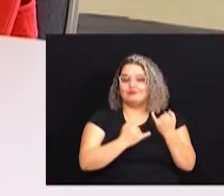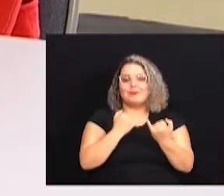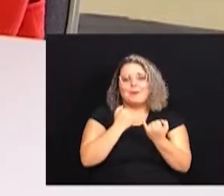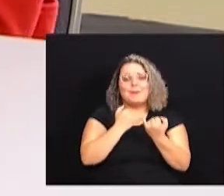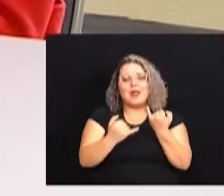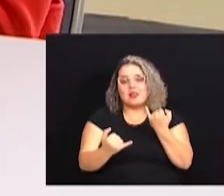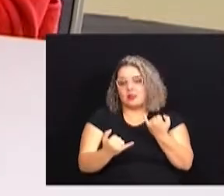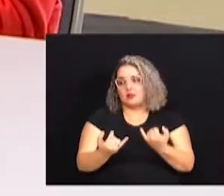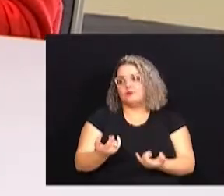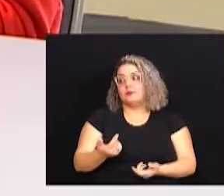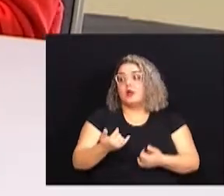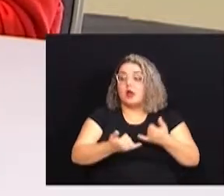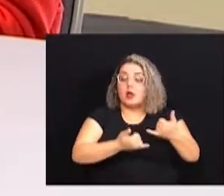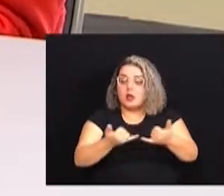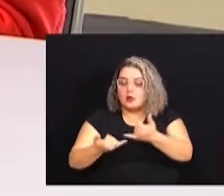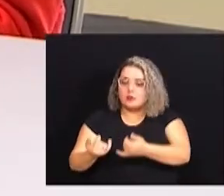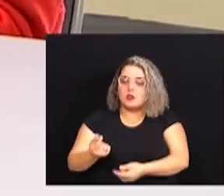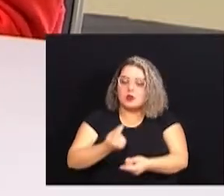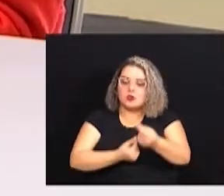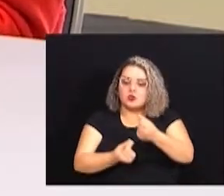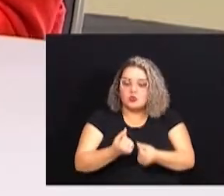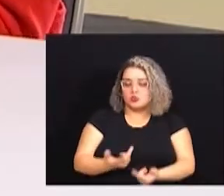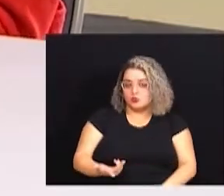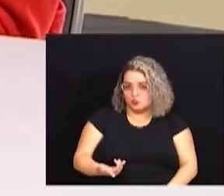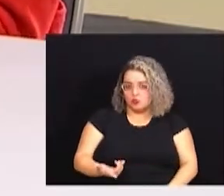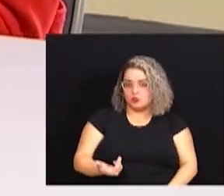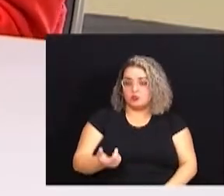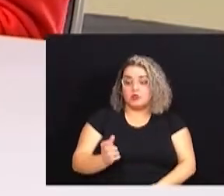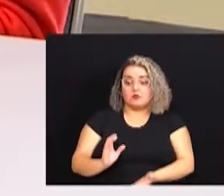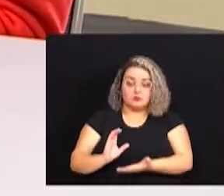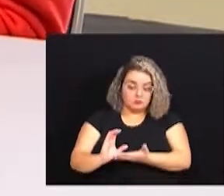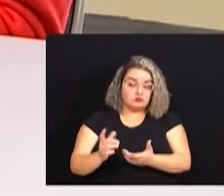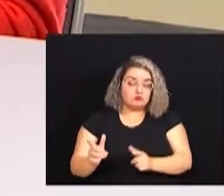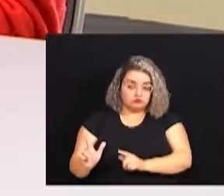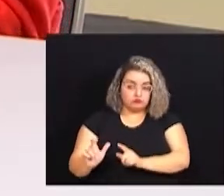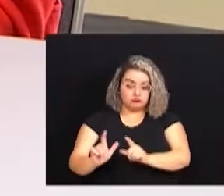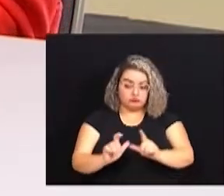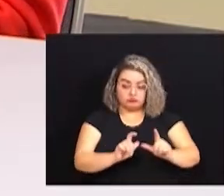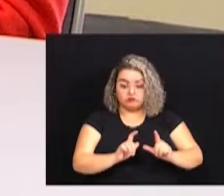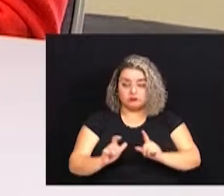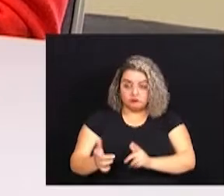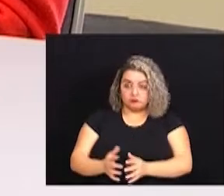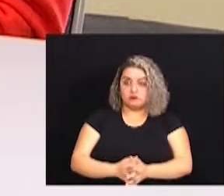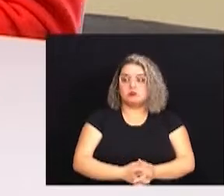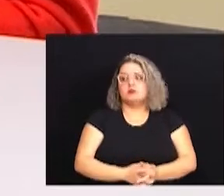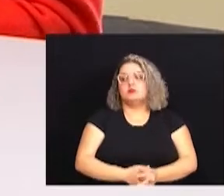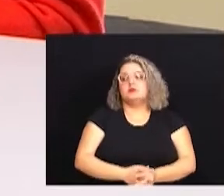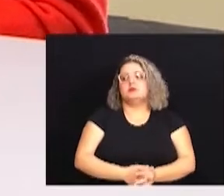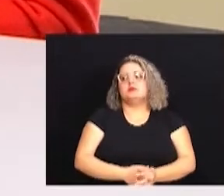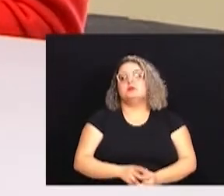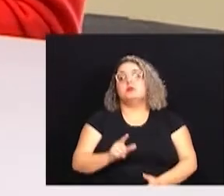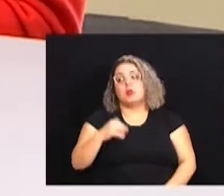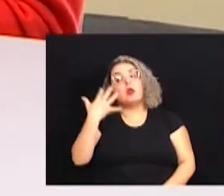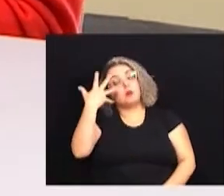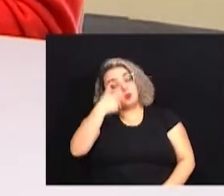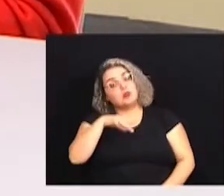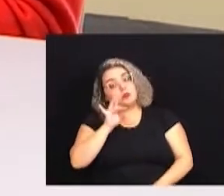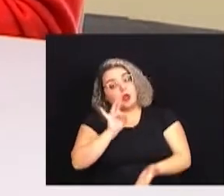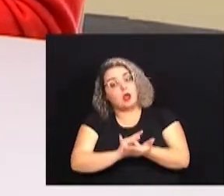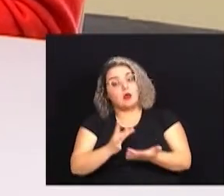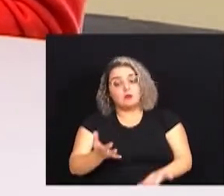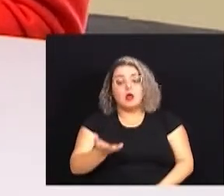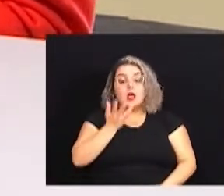metade do preço. Então, a gente brincando aí com esses valores que vão ser investidos aqui nesse álbum, que é muito